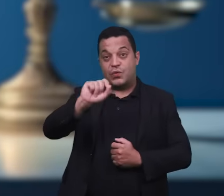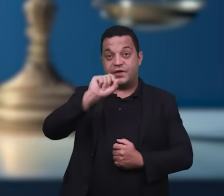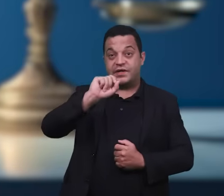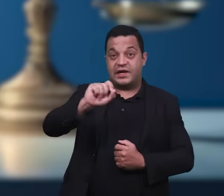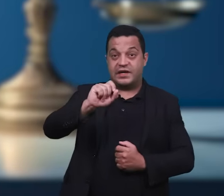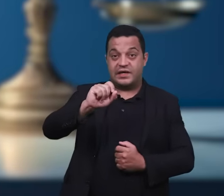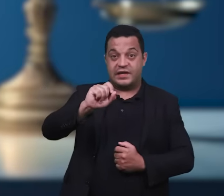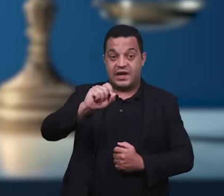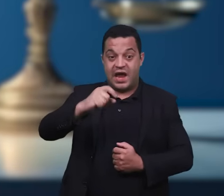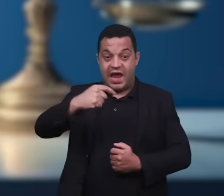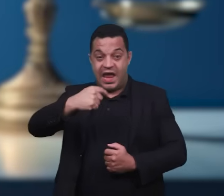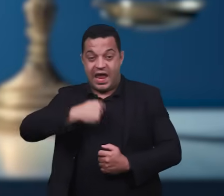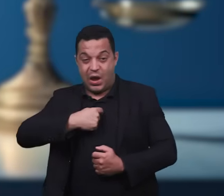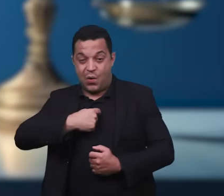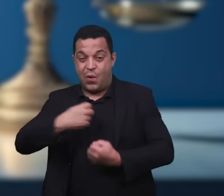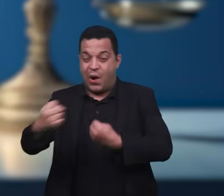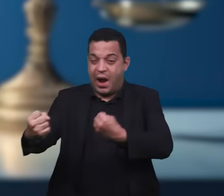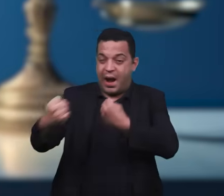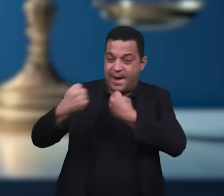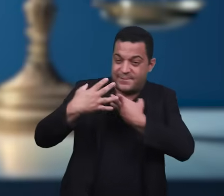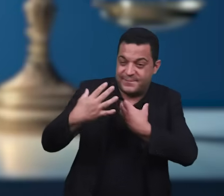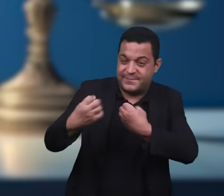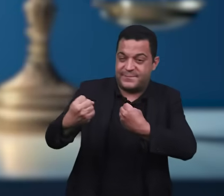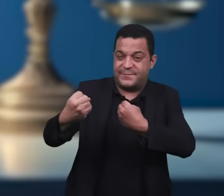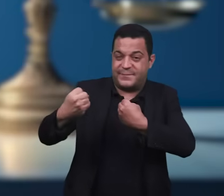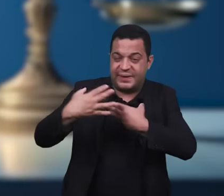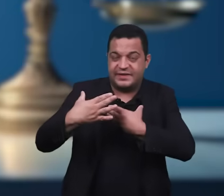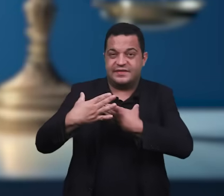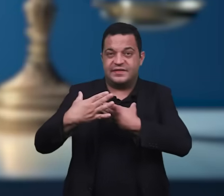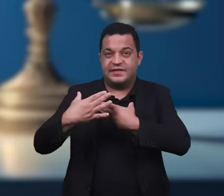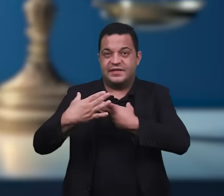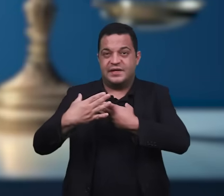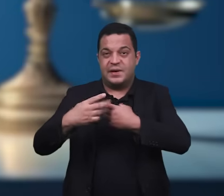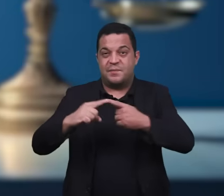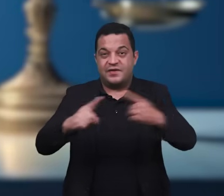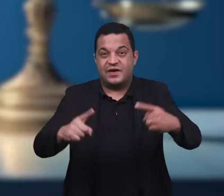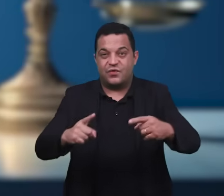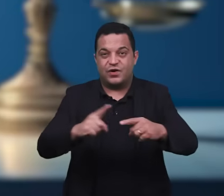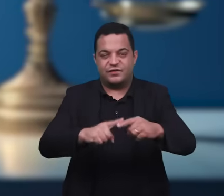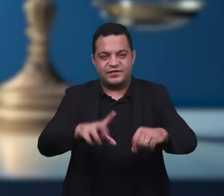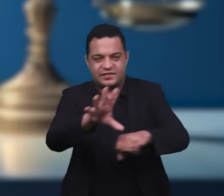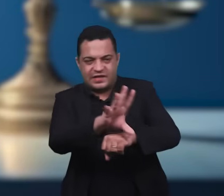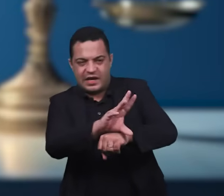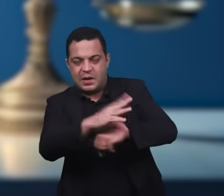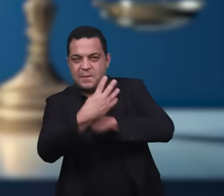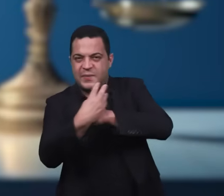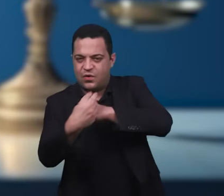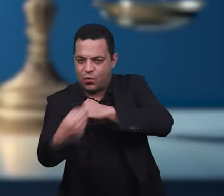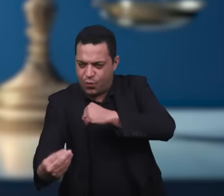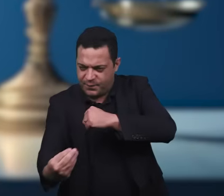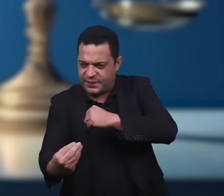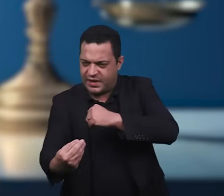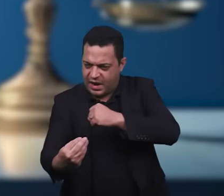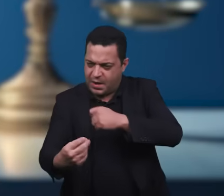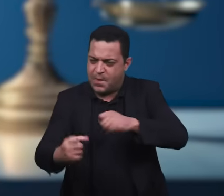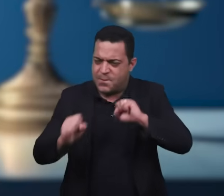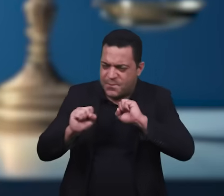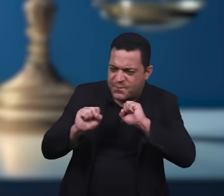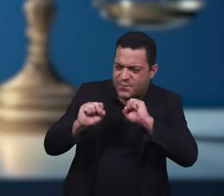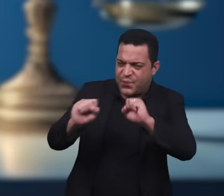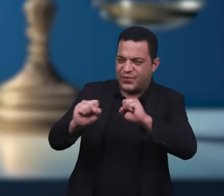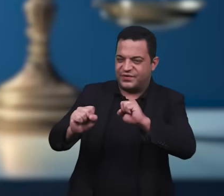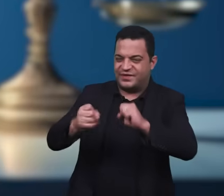também aprendestes e recebestes e ouvistes e viste em mim, isso